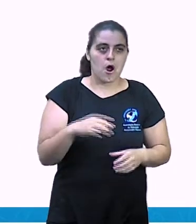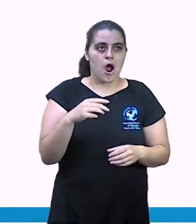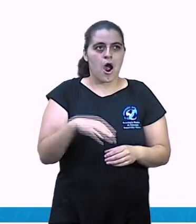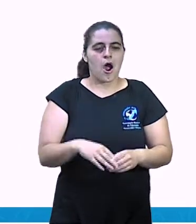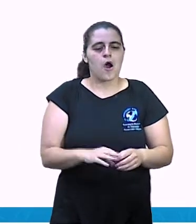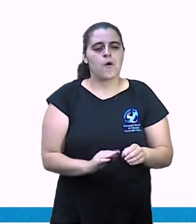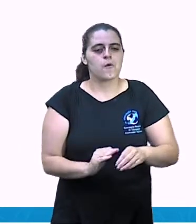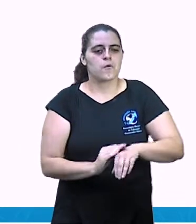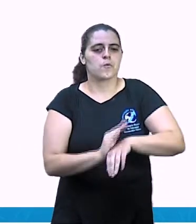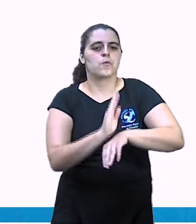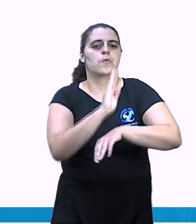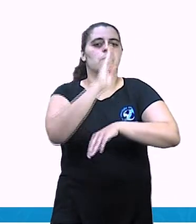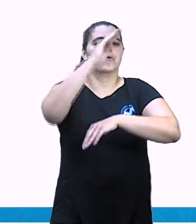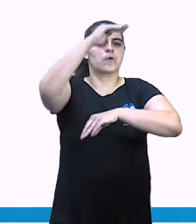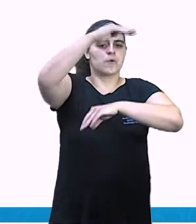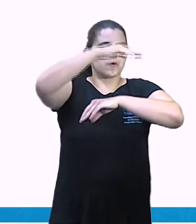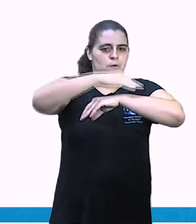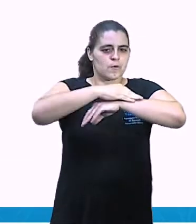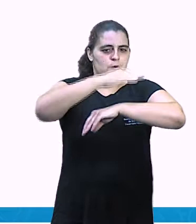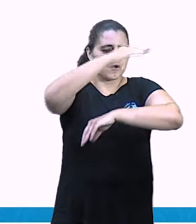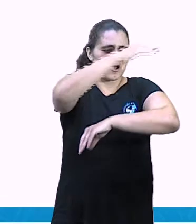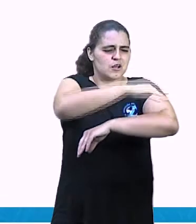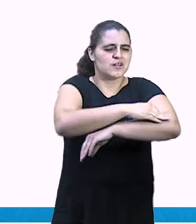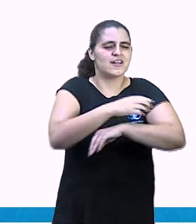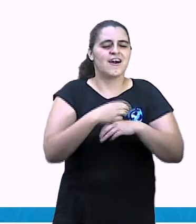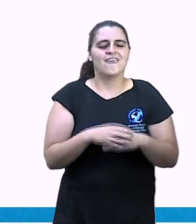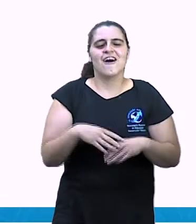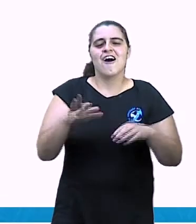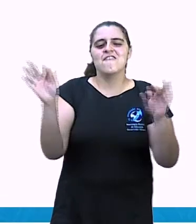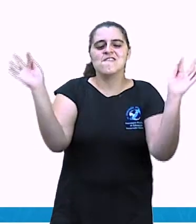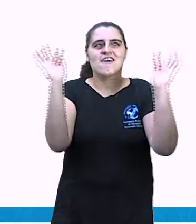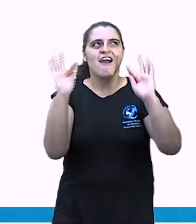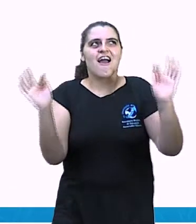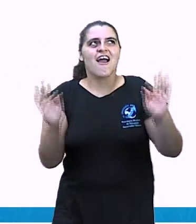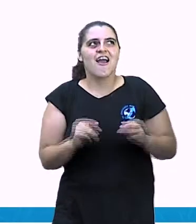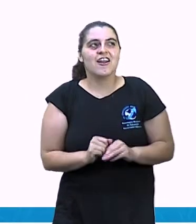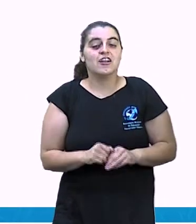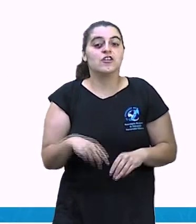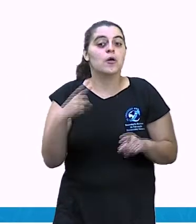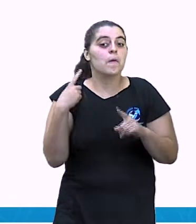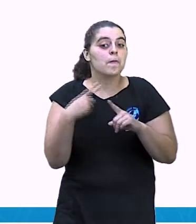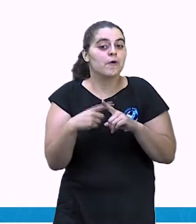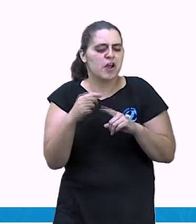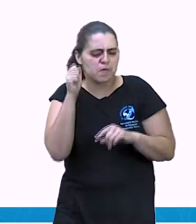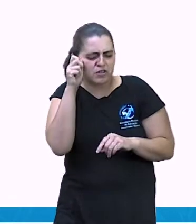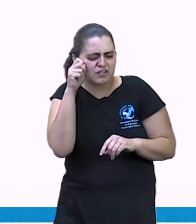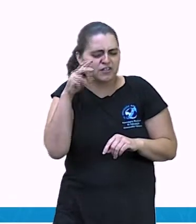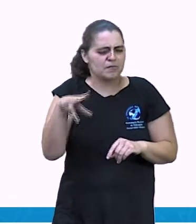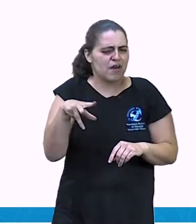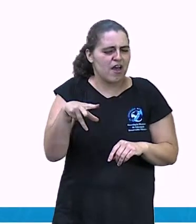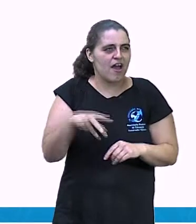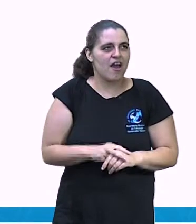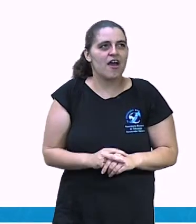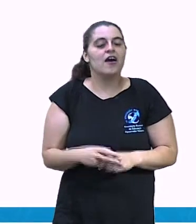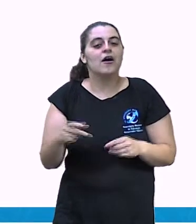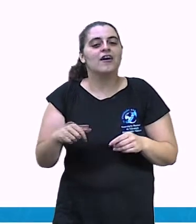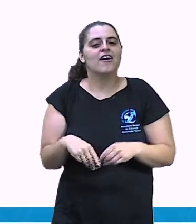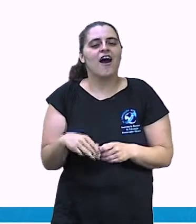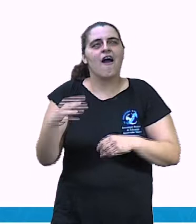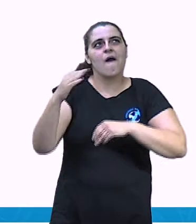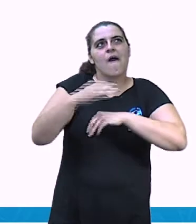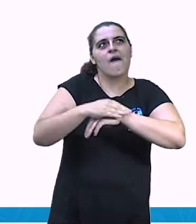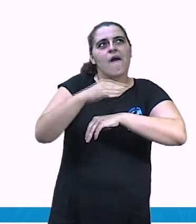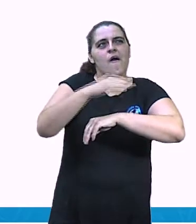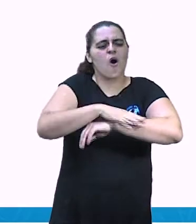Eu sou o bicho d'água! Eu sou o bicho d'água! Por isso, quando vemos alguém recusar